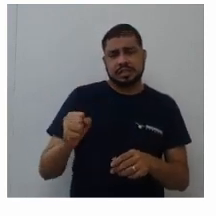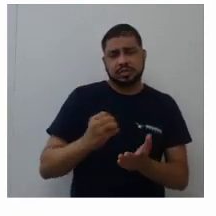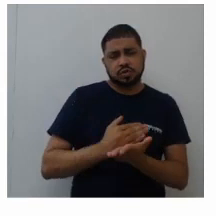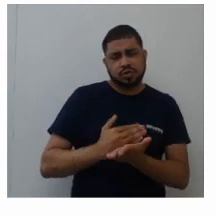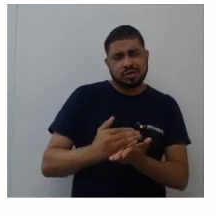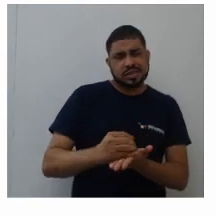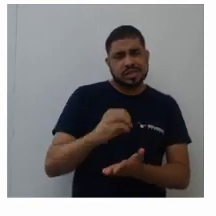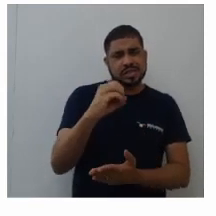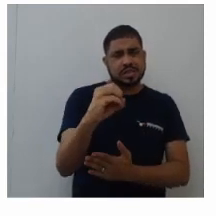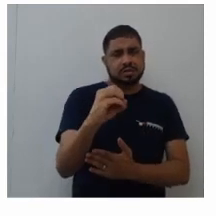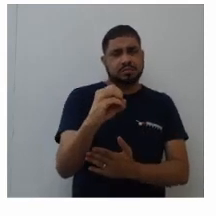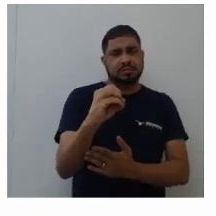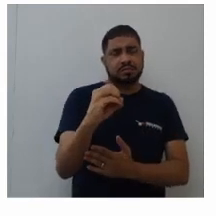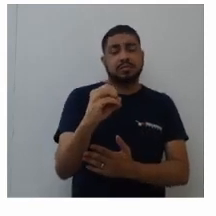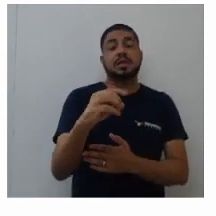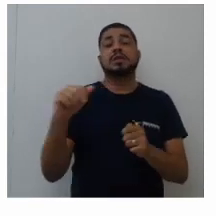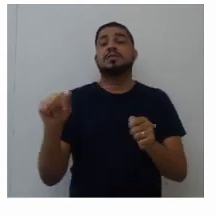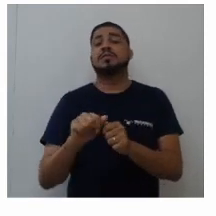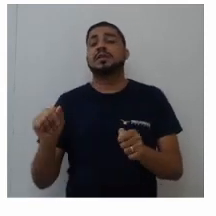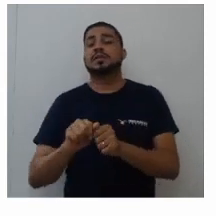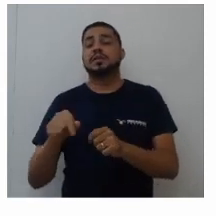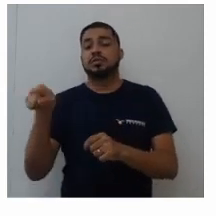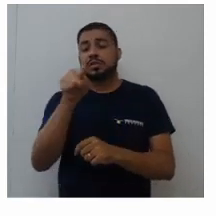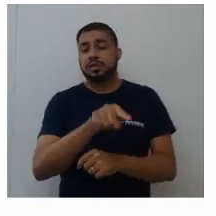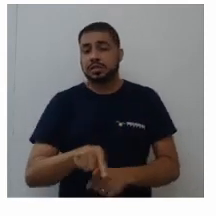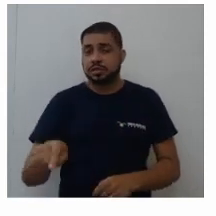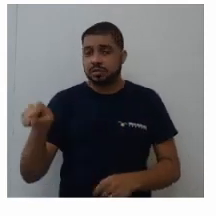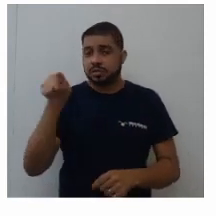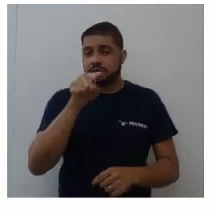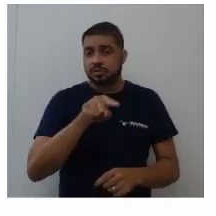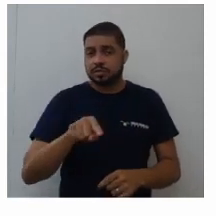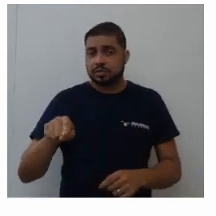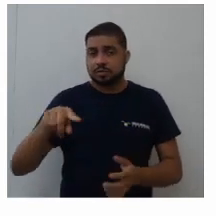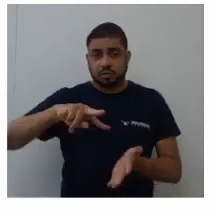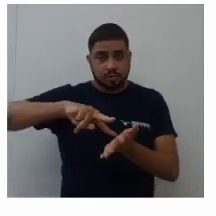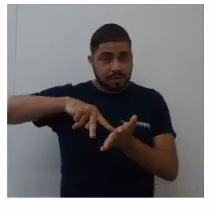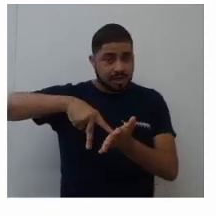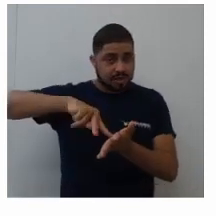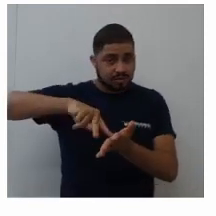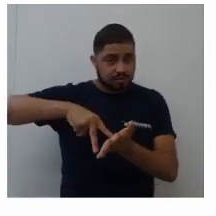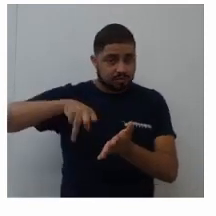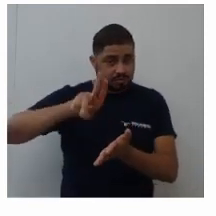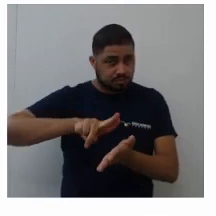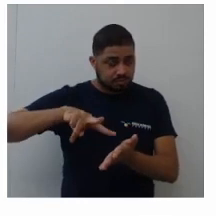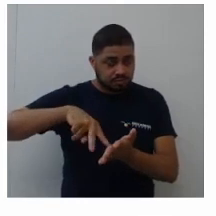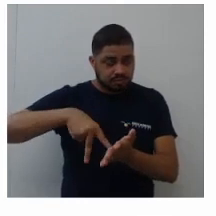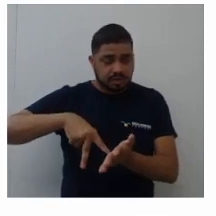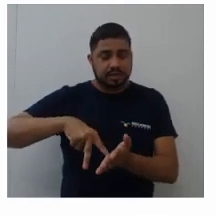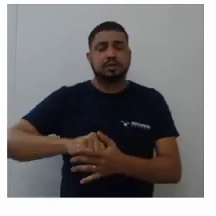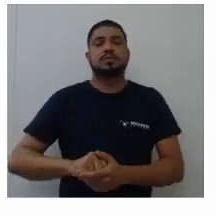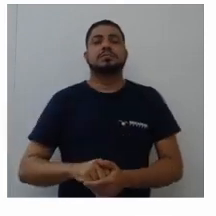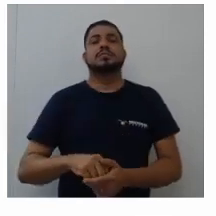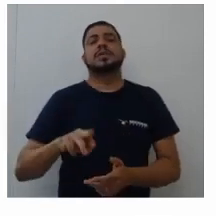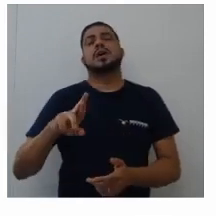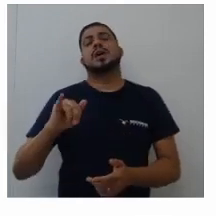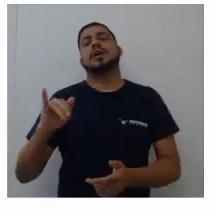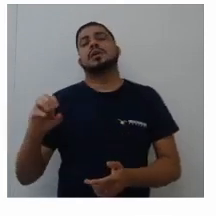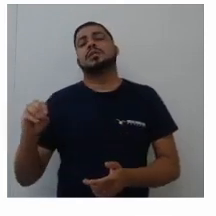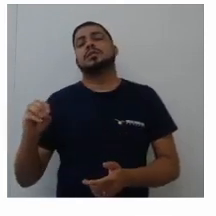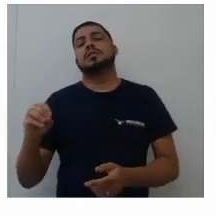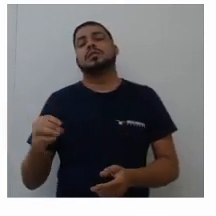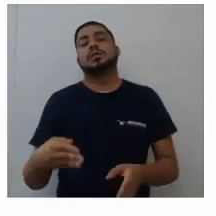0, beleza? E fazer um círculo com compasso, tá bom? De raio igual